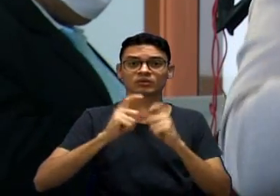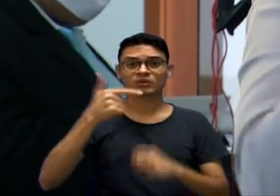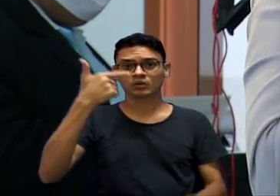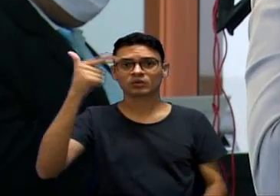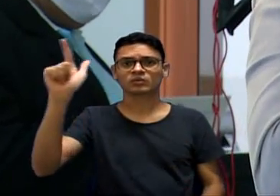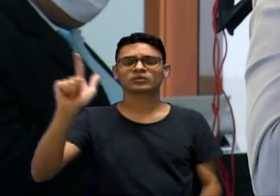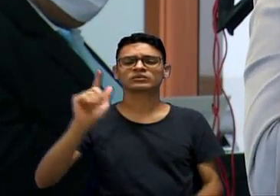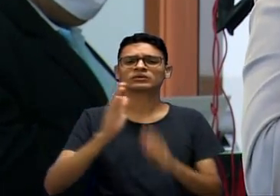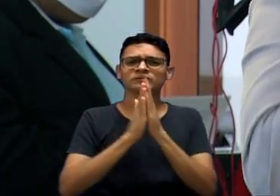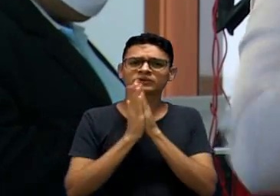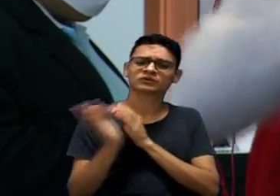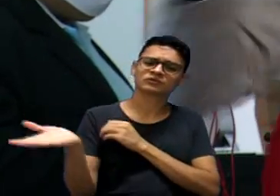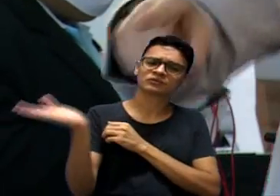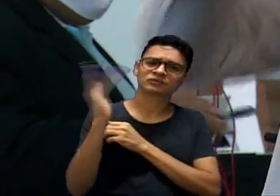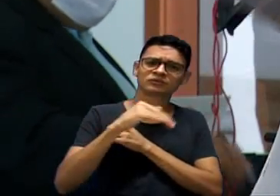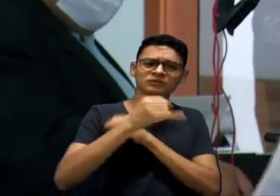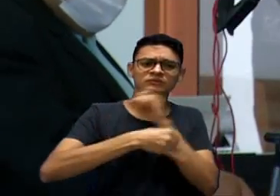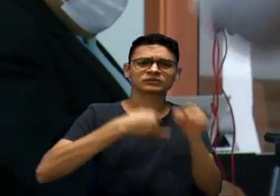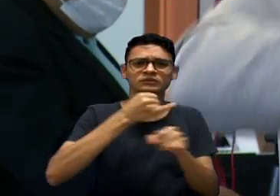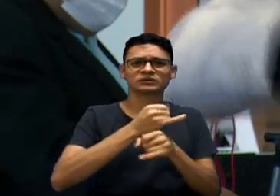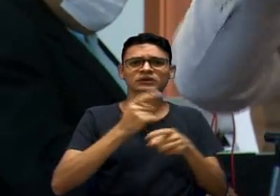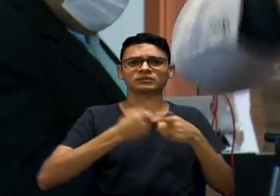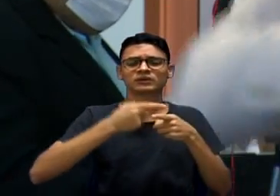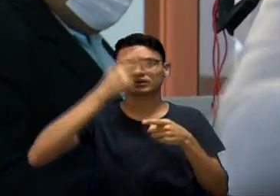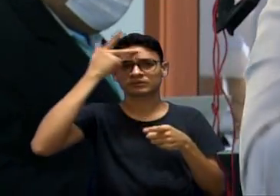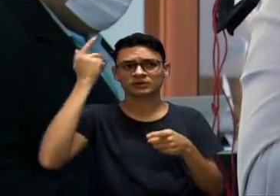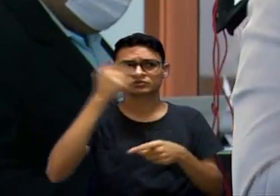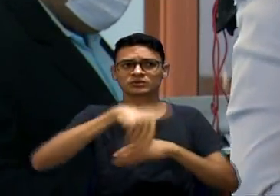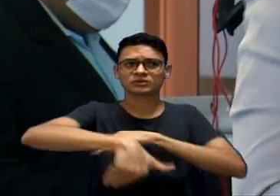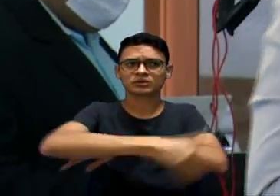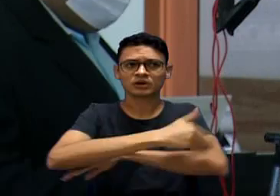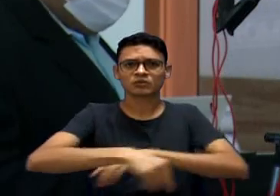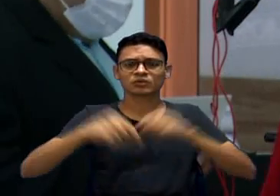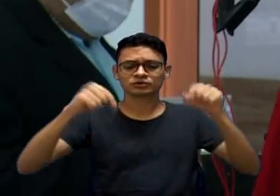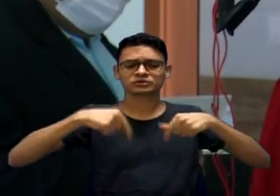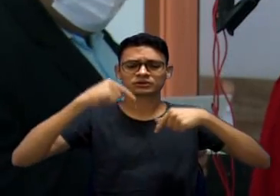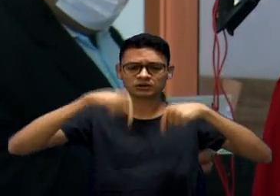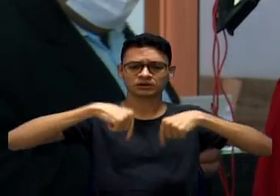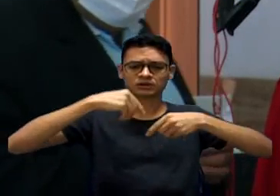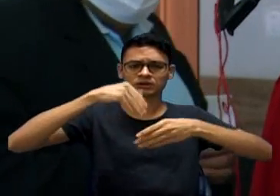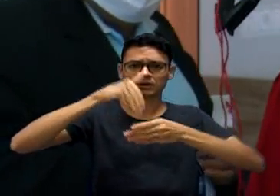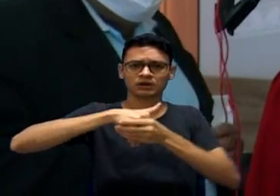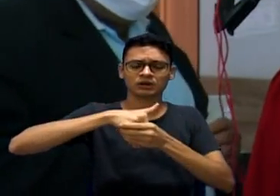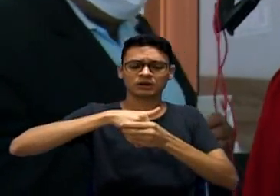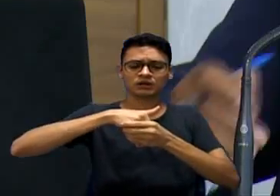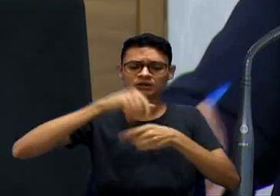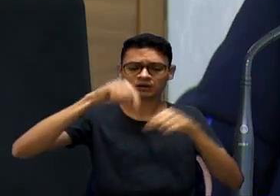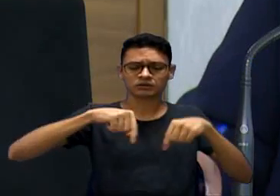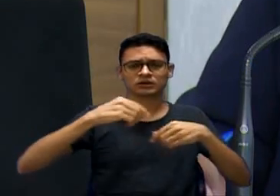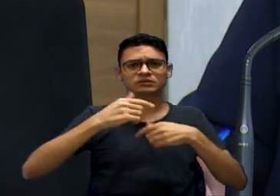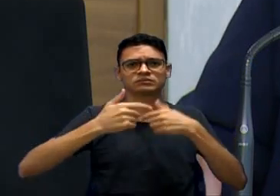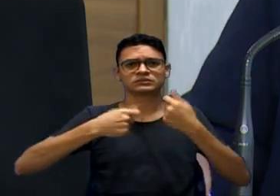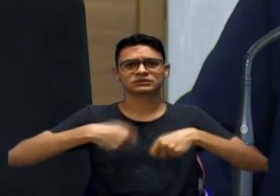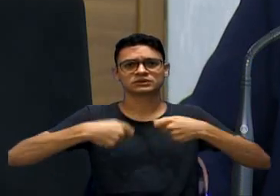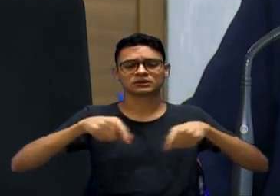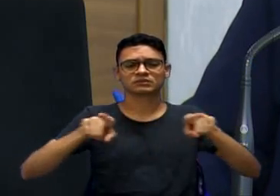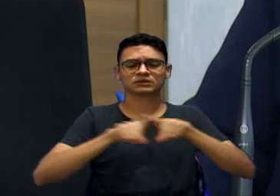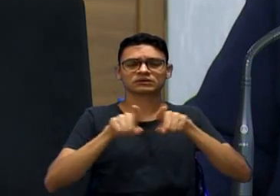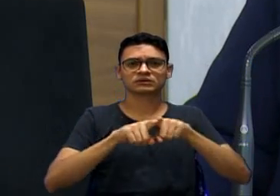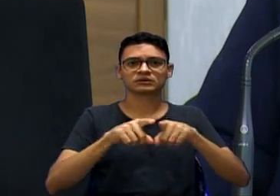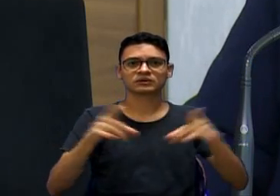volta a ser presencial aqui, porque o povo está trabalhando na rua, a gente tem que trabalhar aqui também. É encerrada a